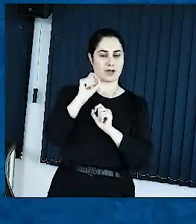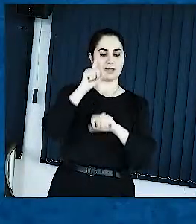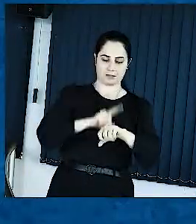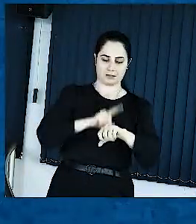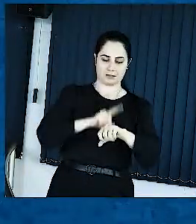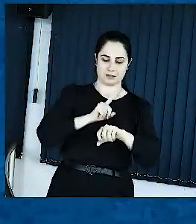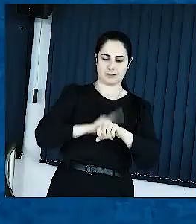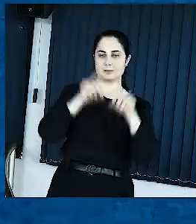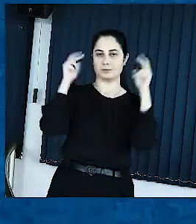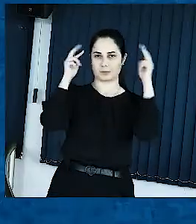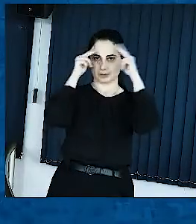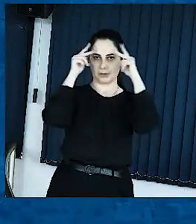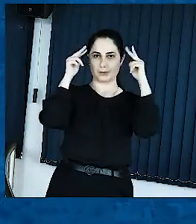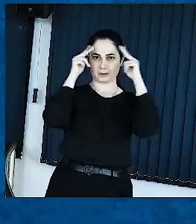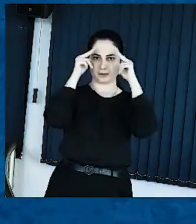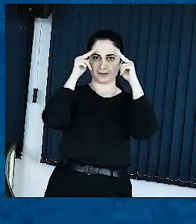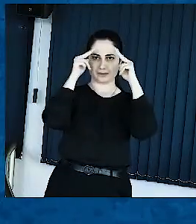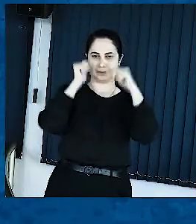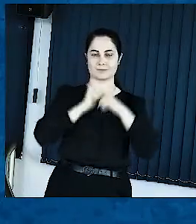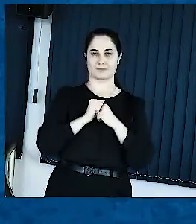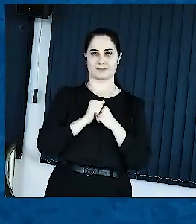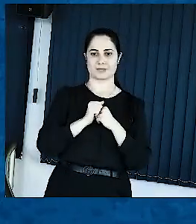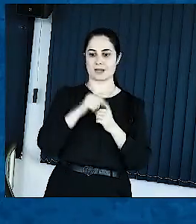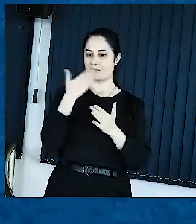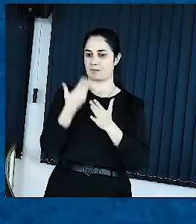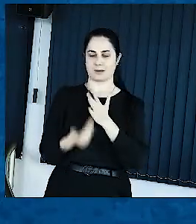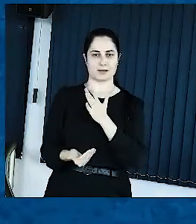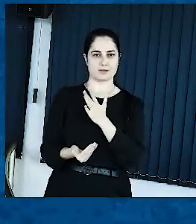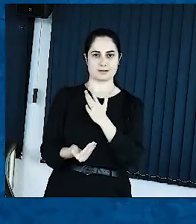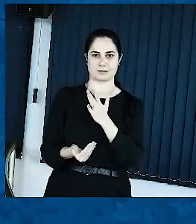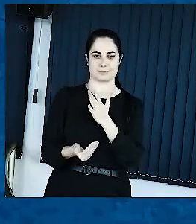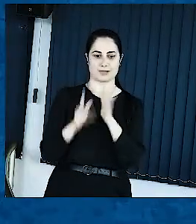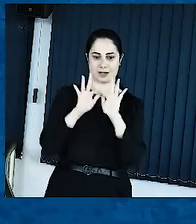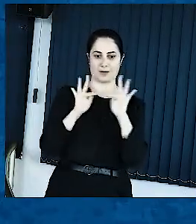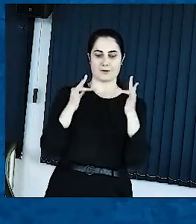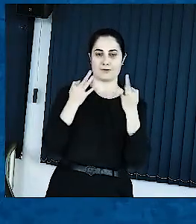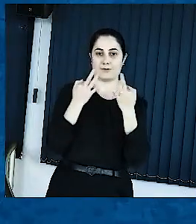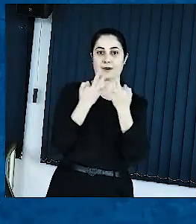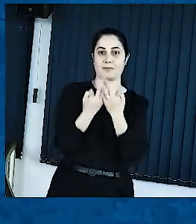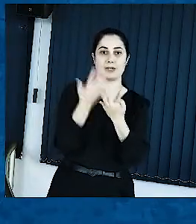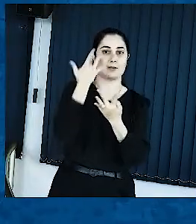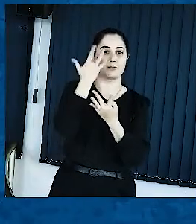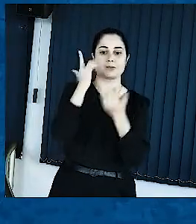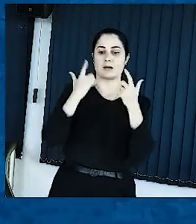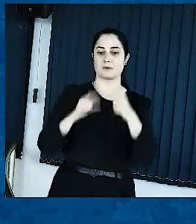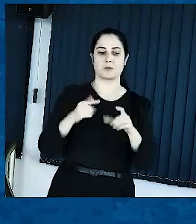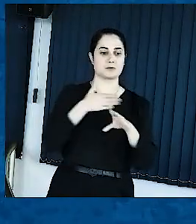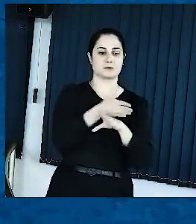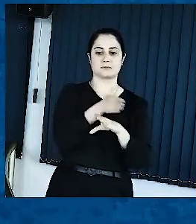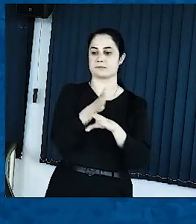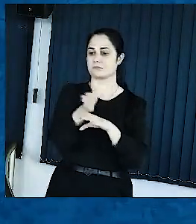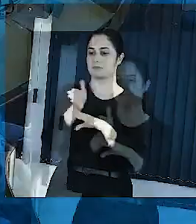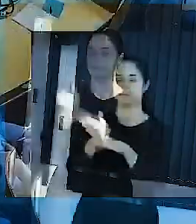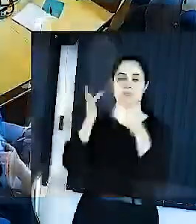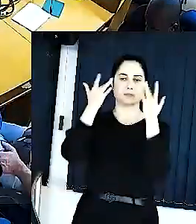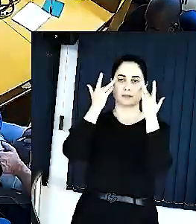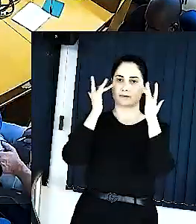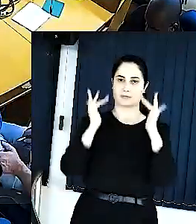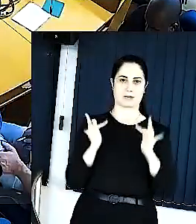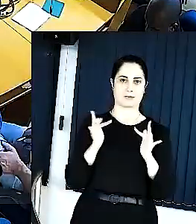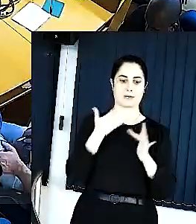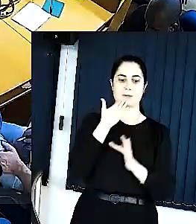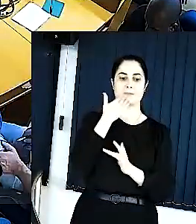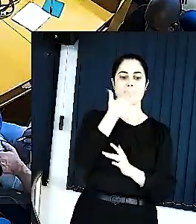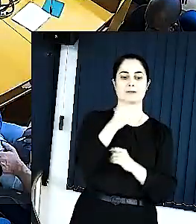é neurônio. Perdidas no sistema, essas famílias não sabem para onde ir. Elas não sabem